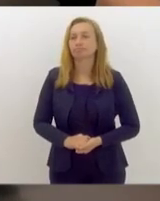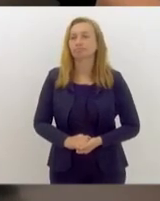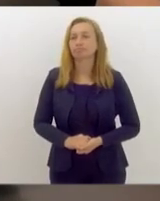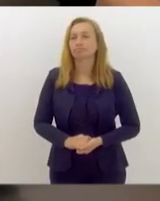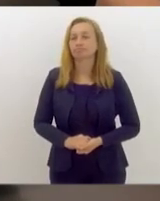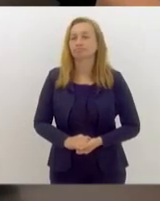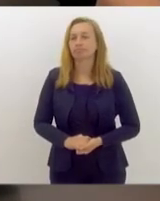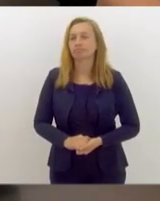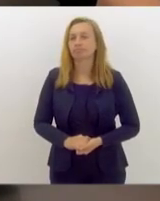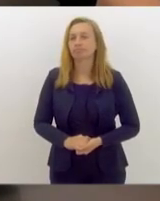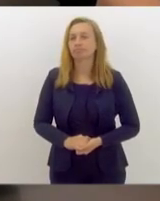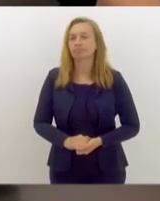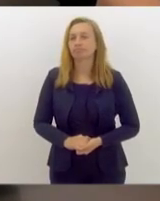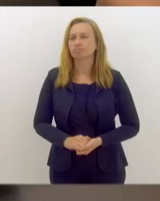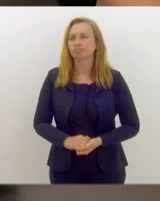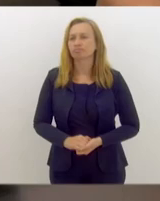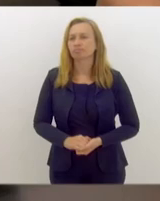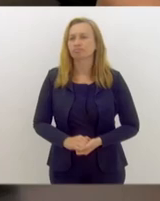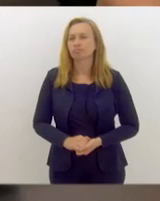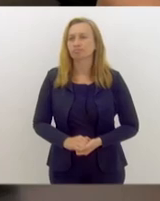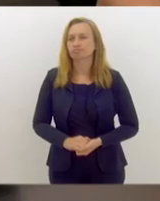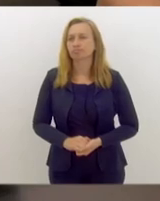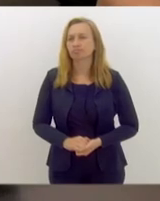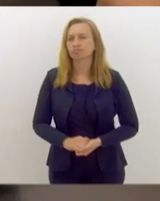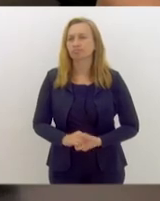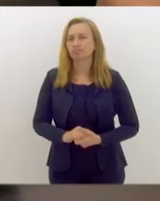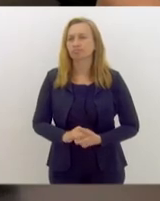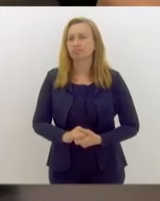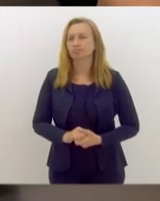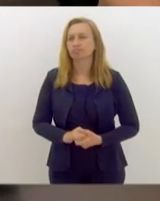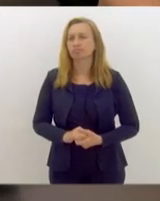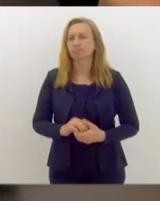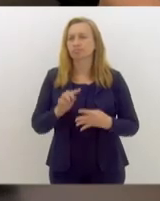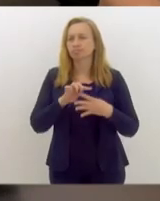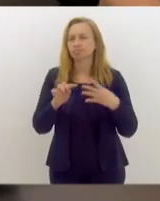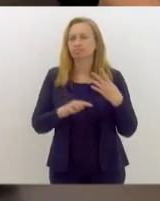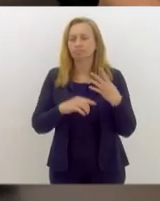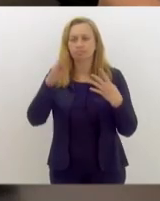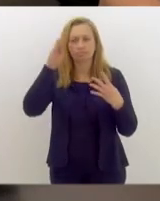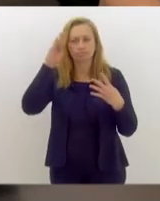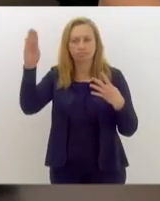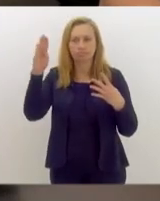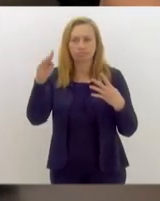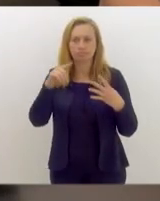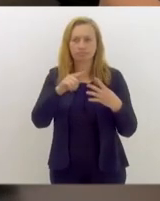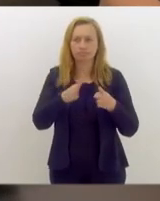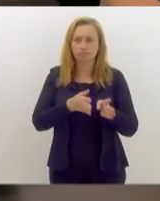quatro pés de mesa essenciais. Garantir acesso, garantir